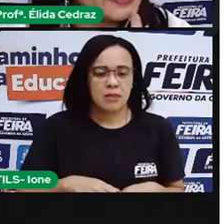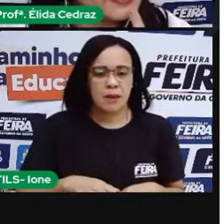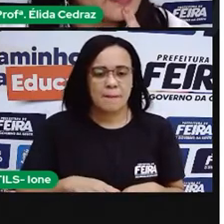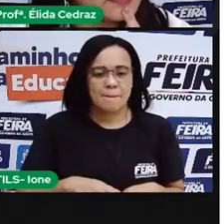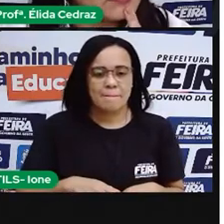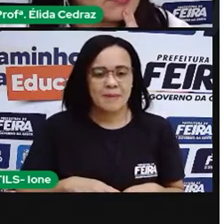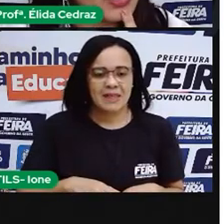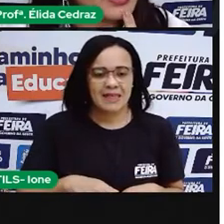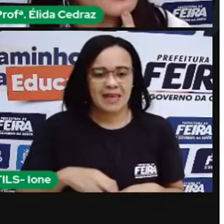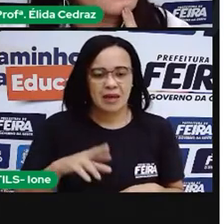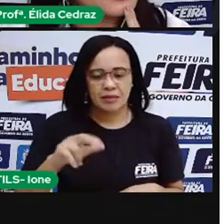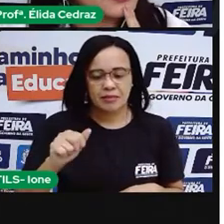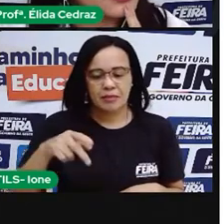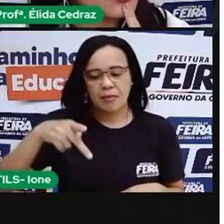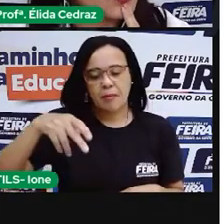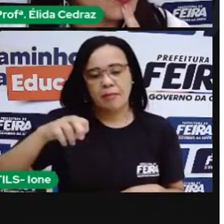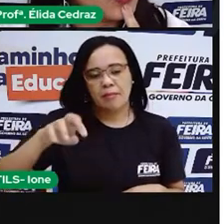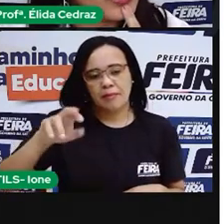Pera,